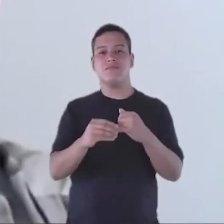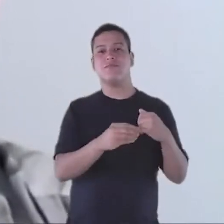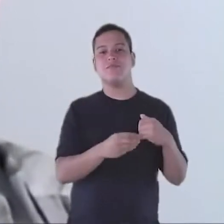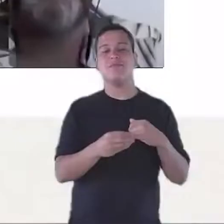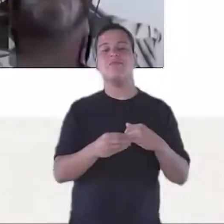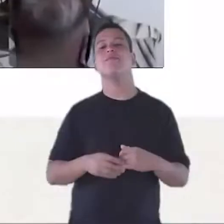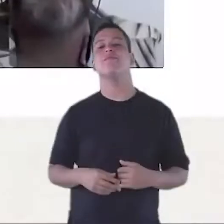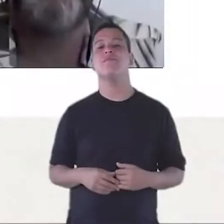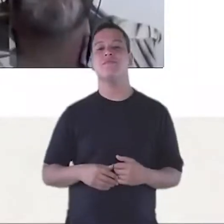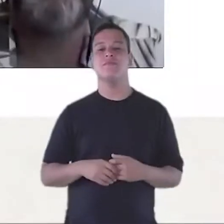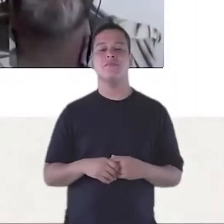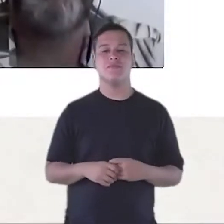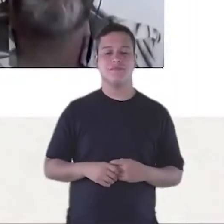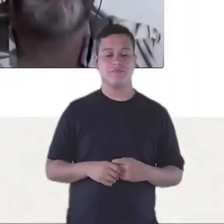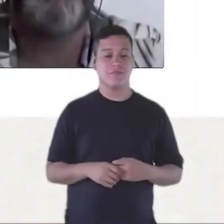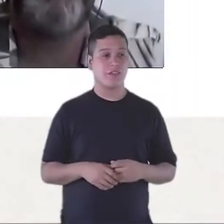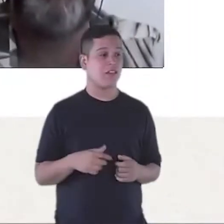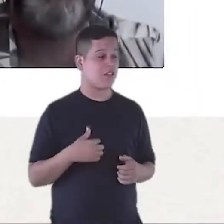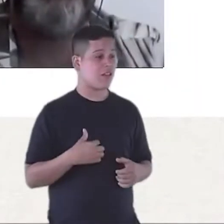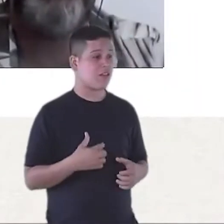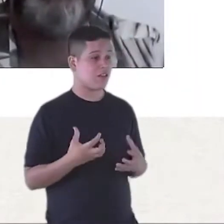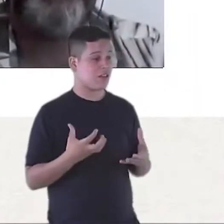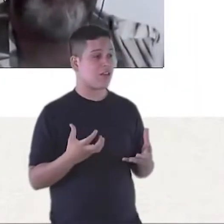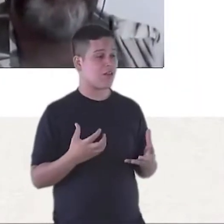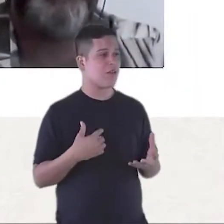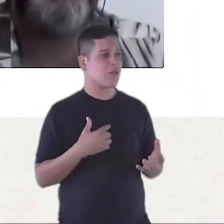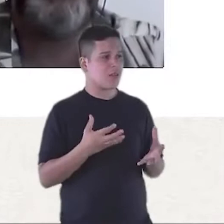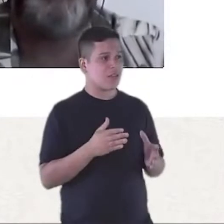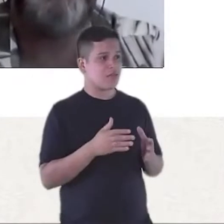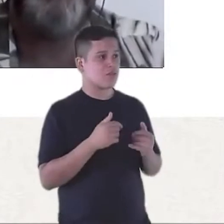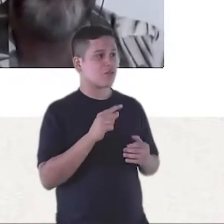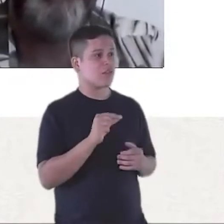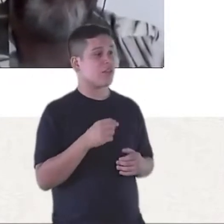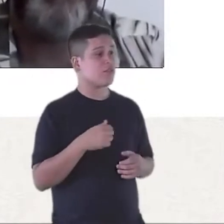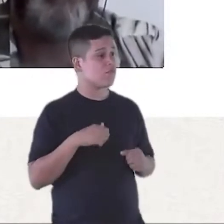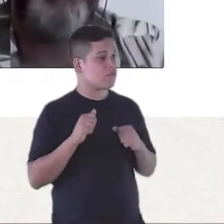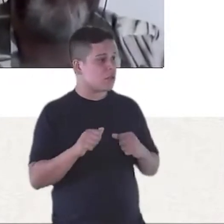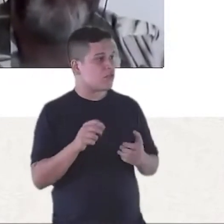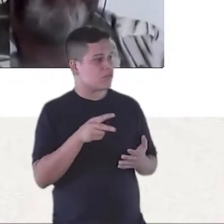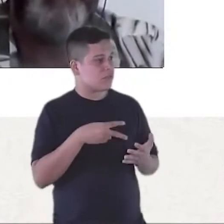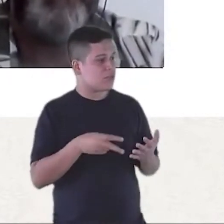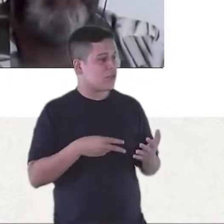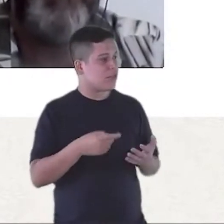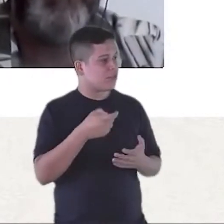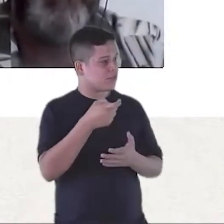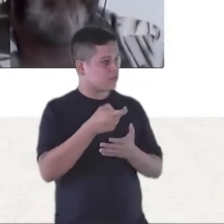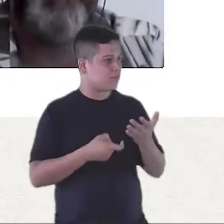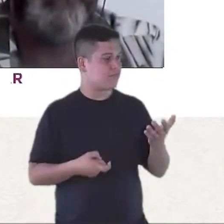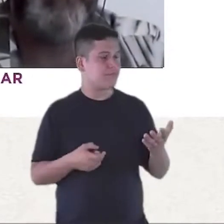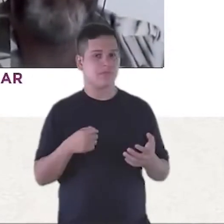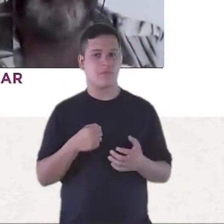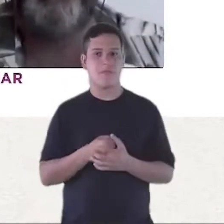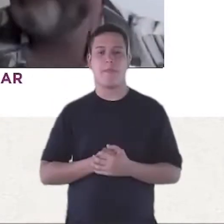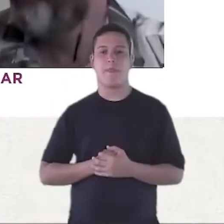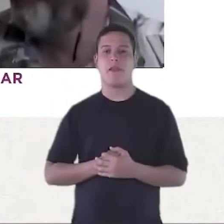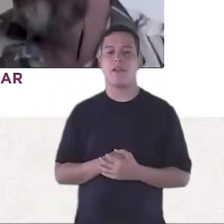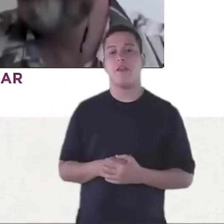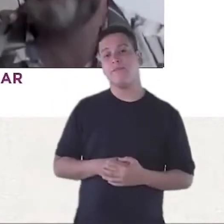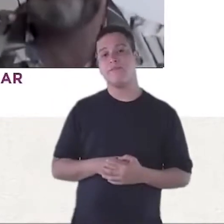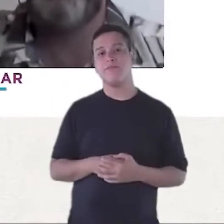Carpi, você permite que eu faça, que eu leia um texto? Sim. Homenagem que ficou